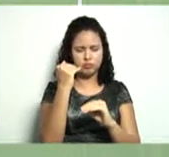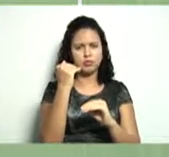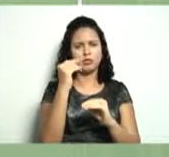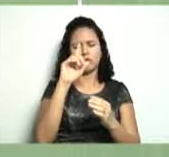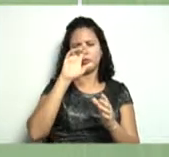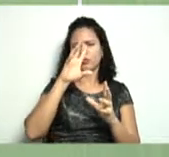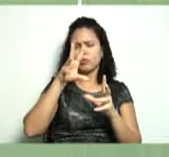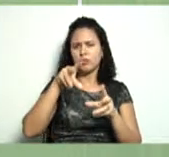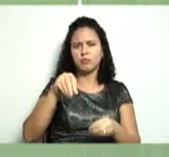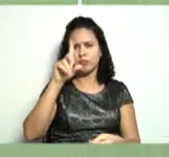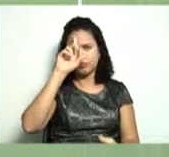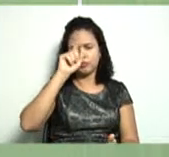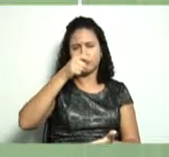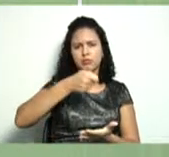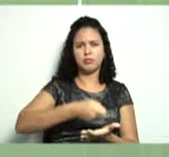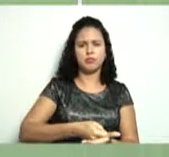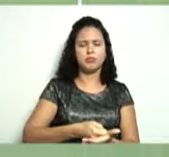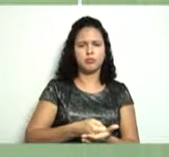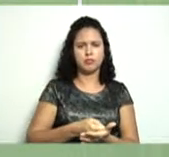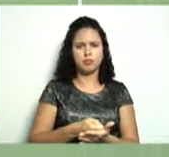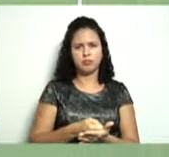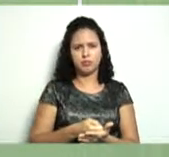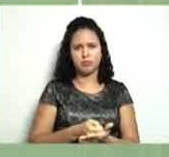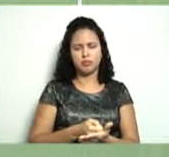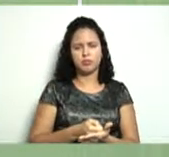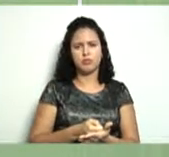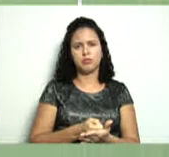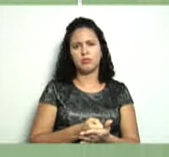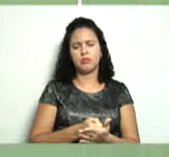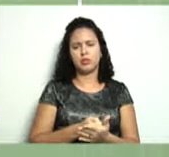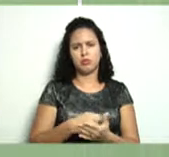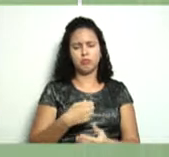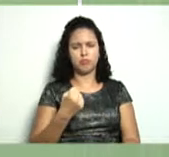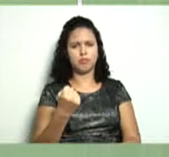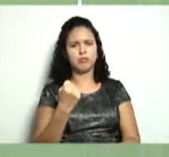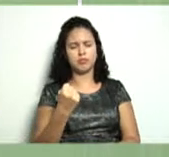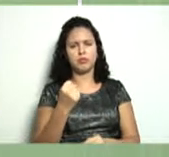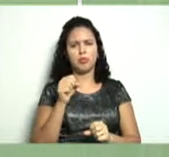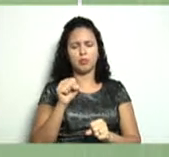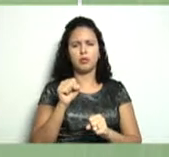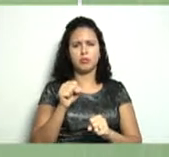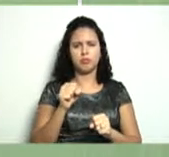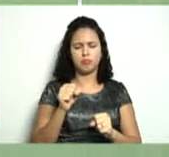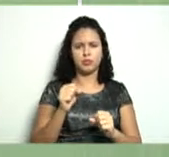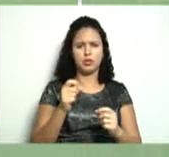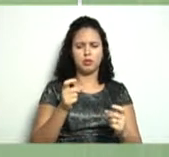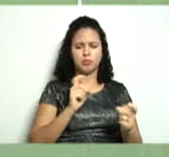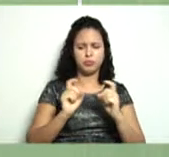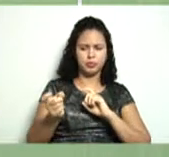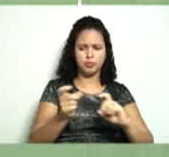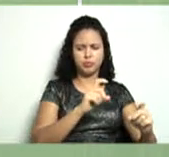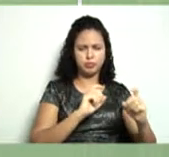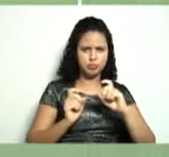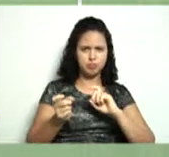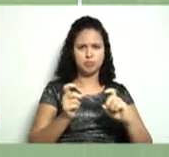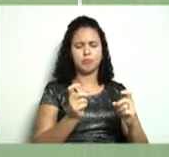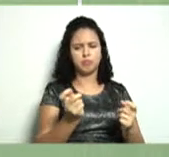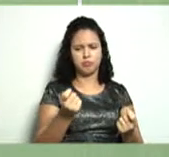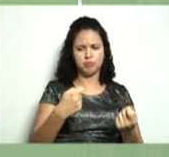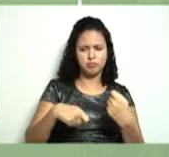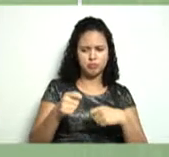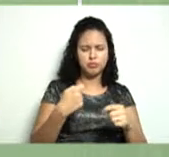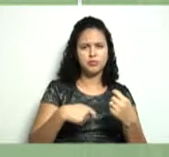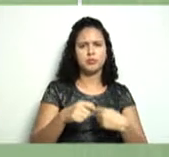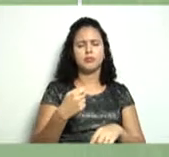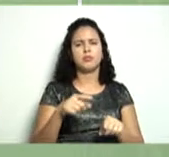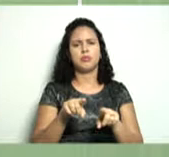tomam todas as decisões, com poderes para deliberar sobre os negócios relativos